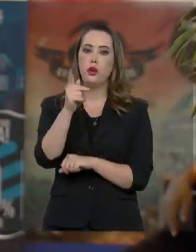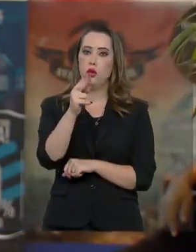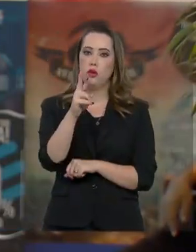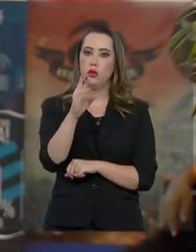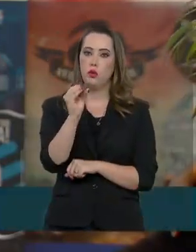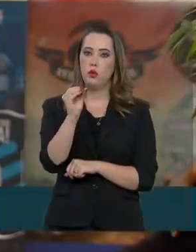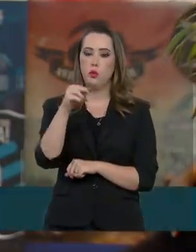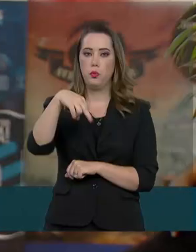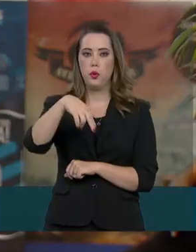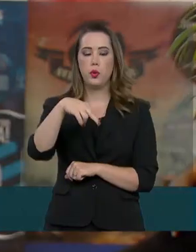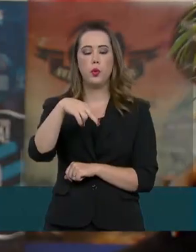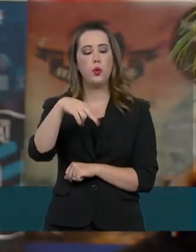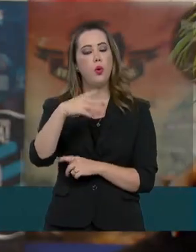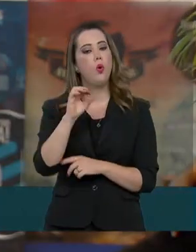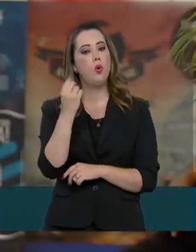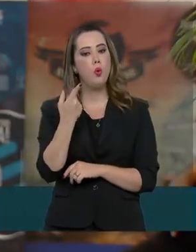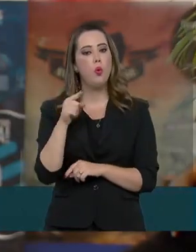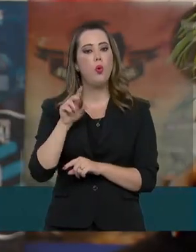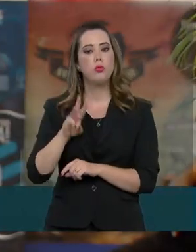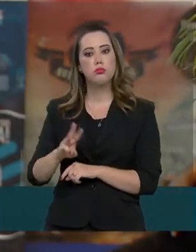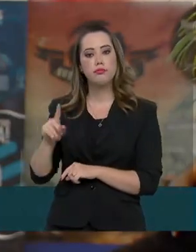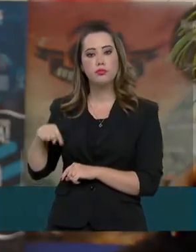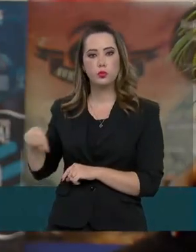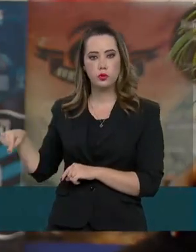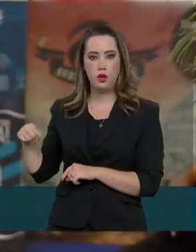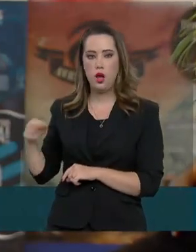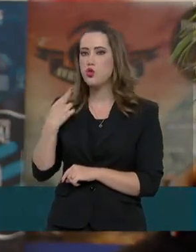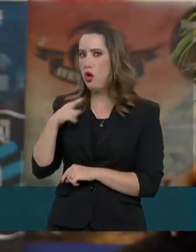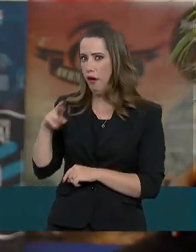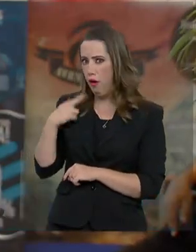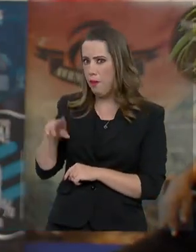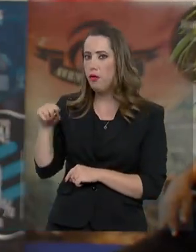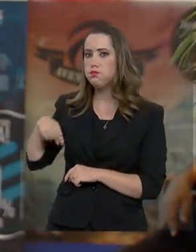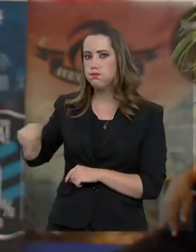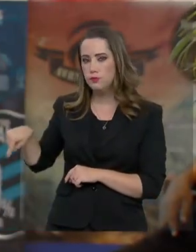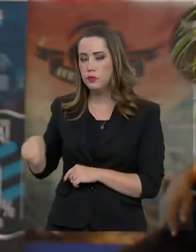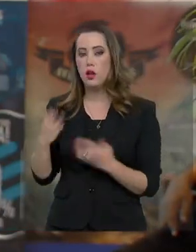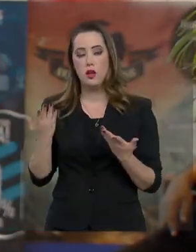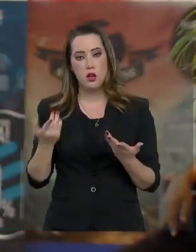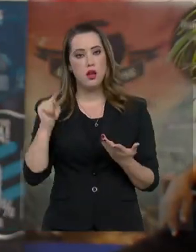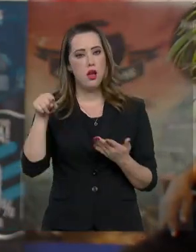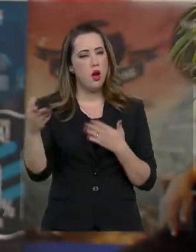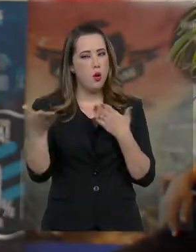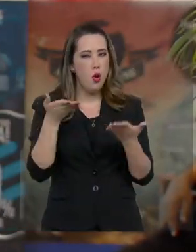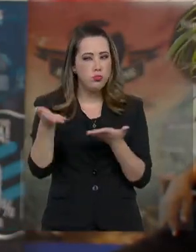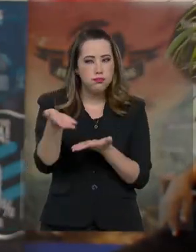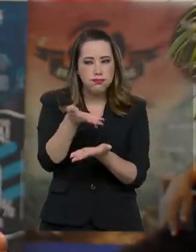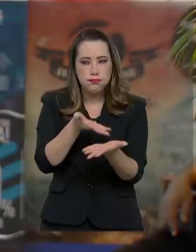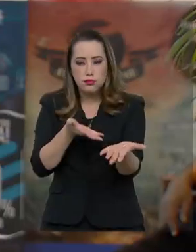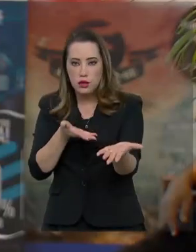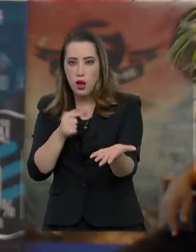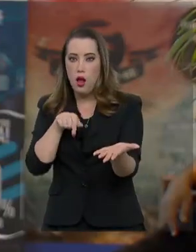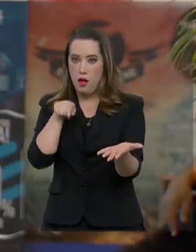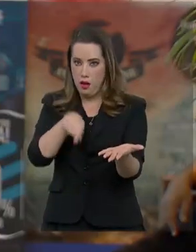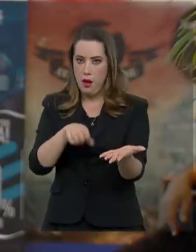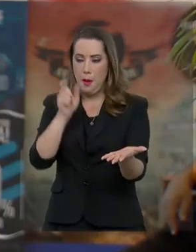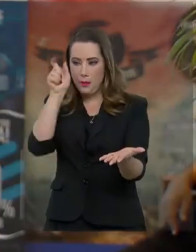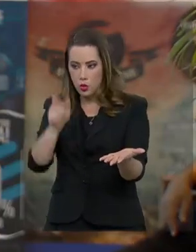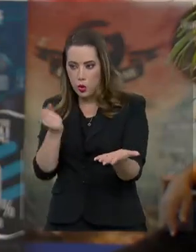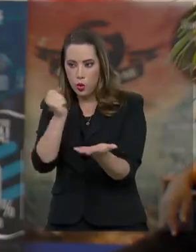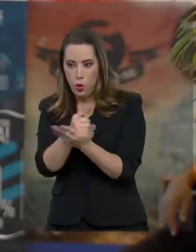o site consumidor com o golpe a plataforma do ministério da justiça funciona como intermediária entre o lojista eo